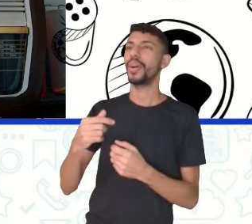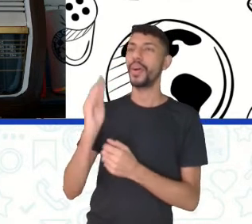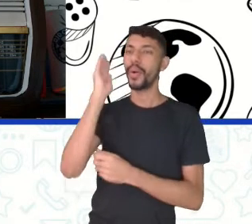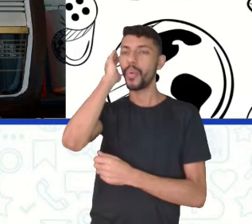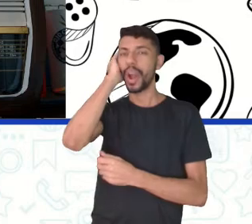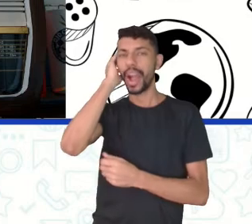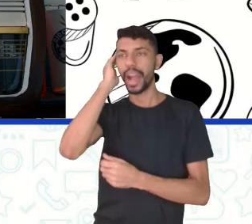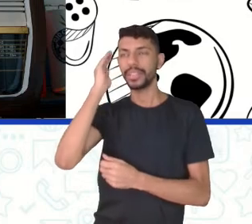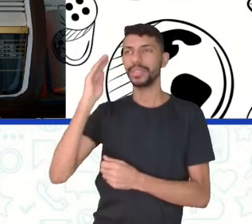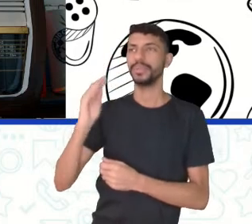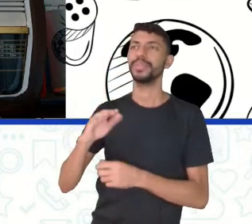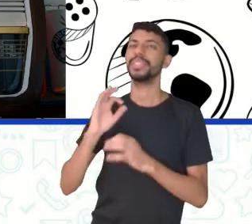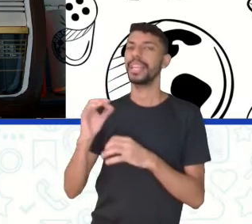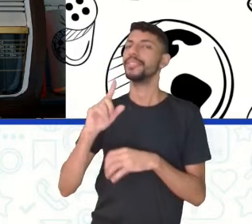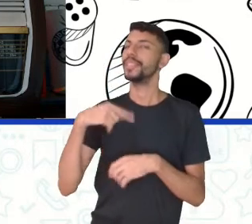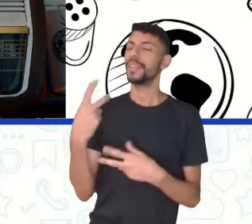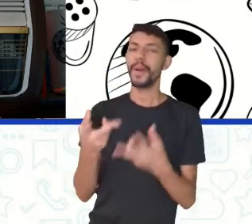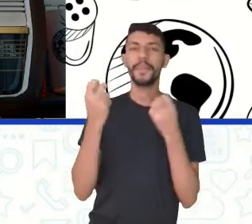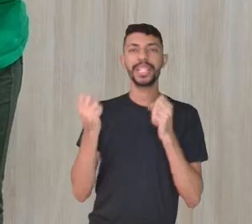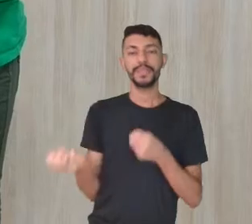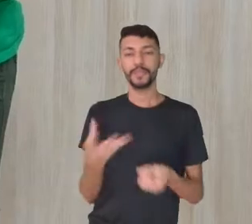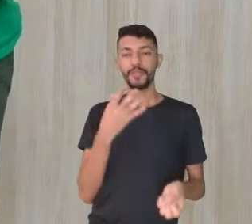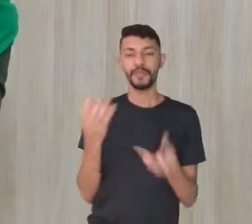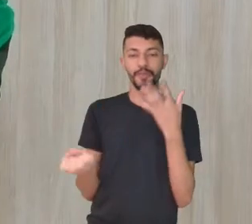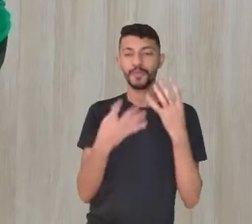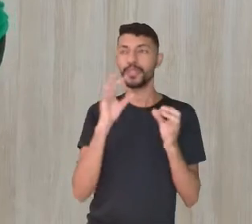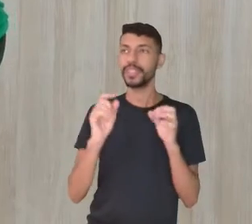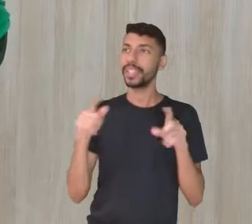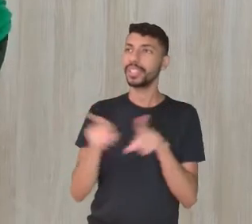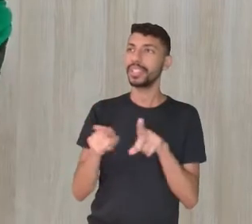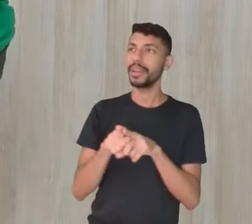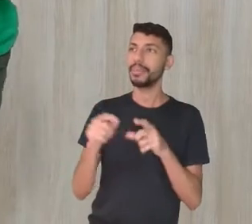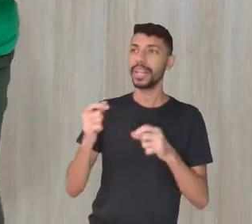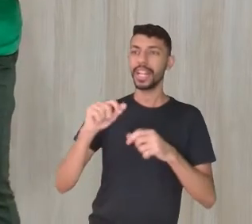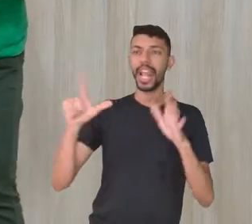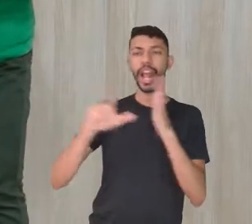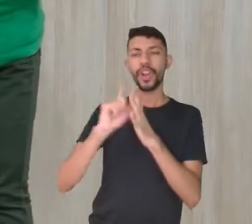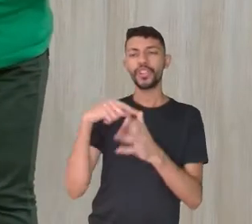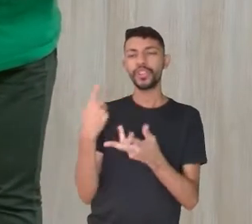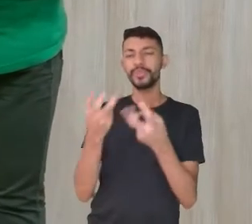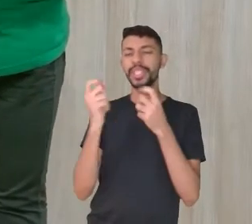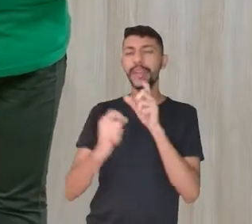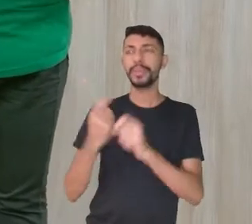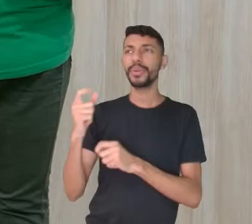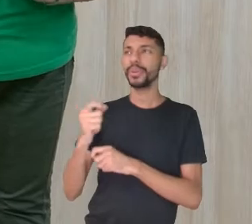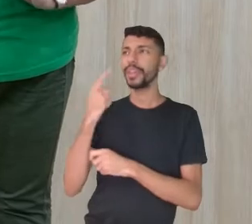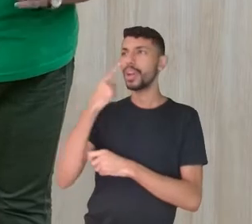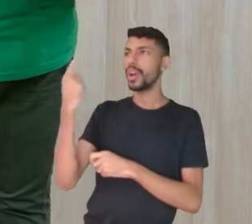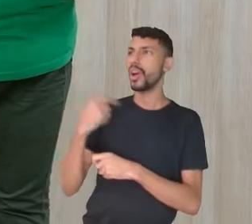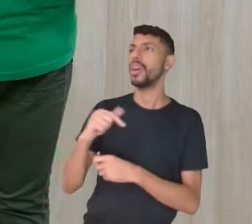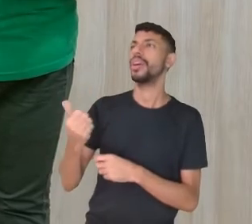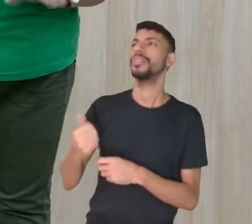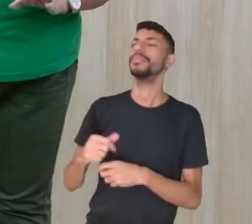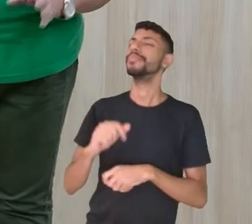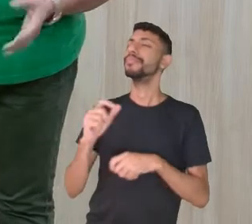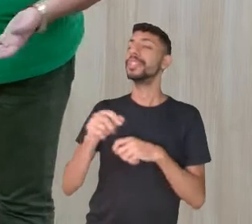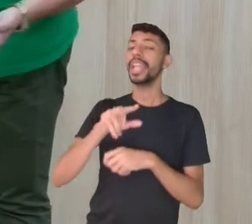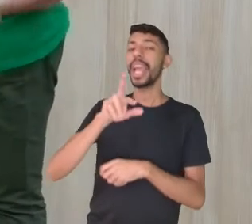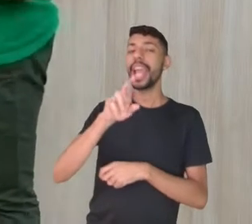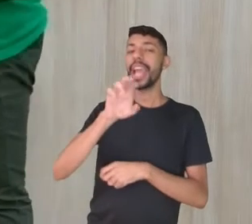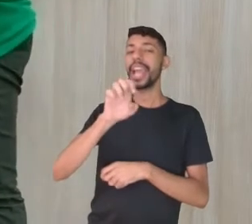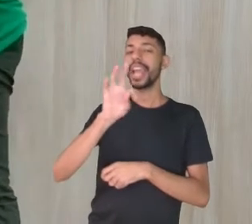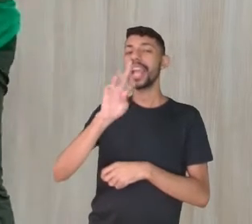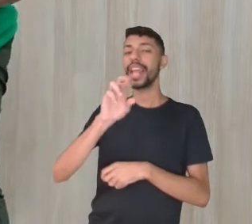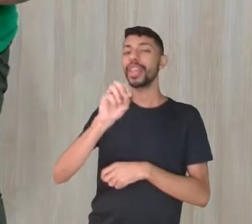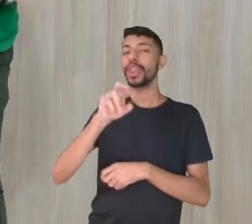que a gente vê aí as inovações. E agora a gente começa a ver nas lojas a questão aí desses rádios retrô, a vitrola retrô. E